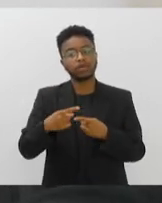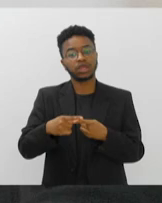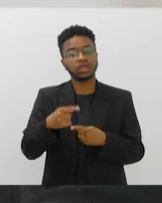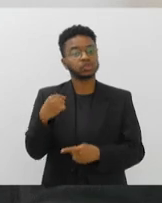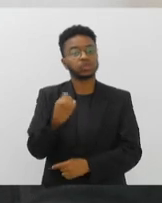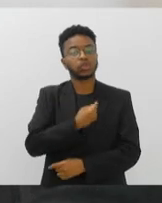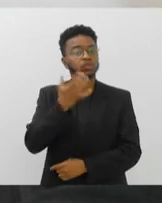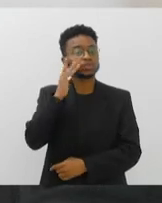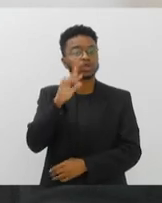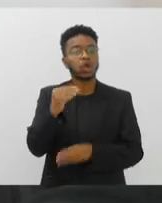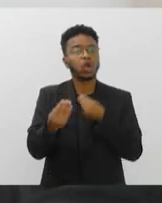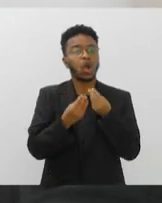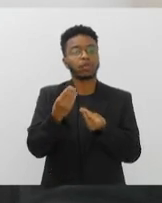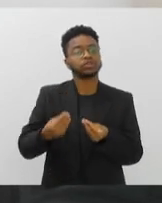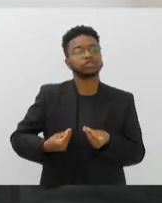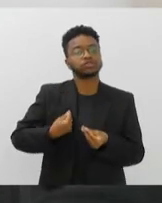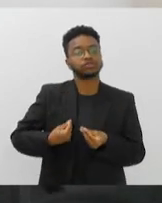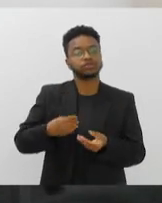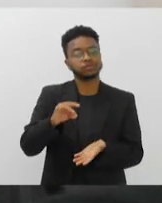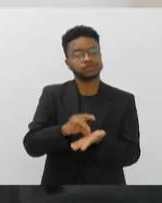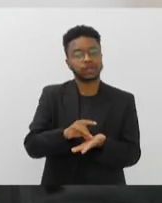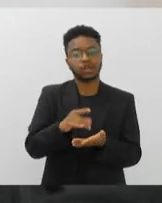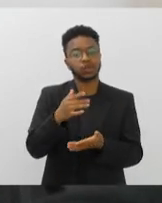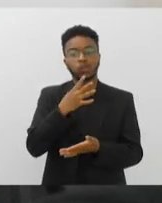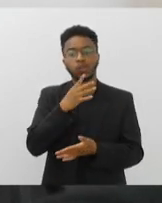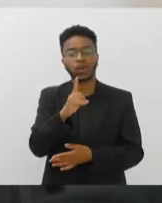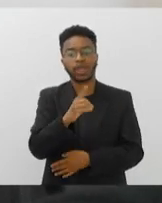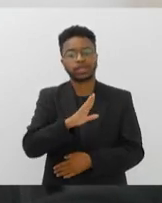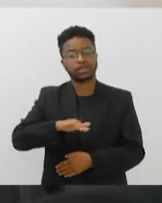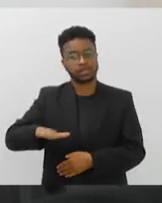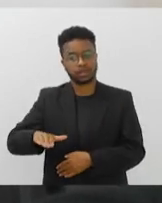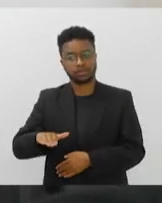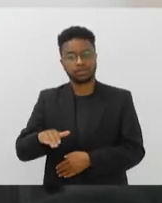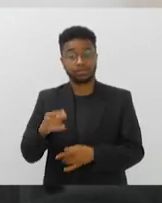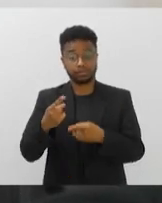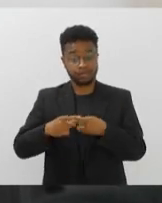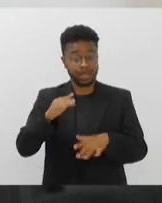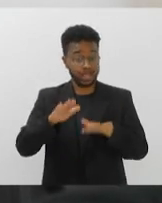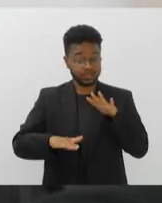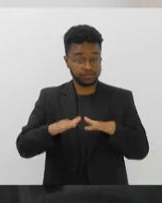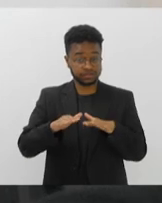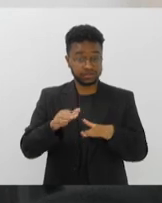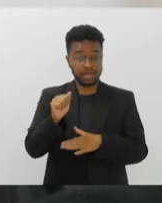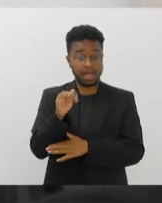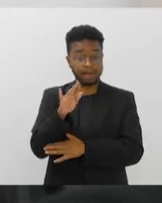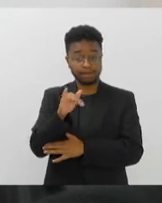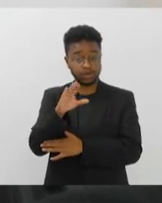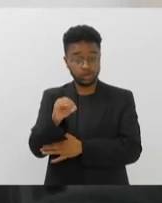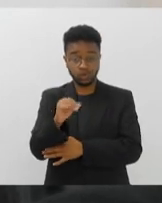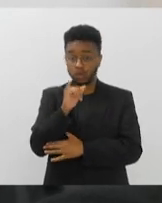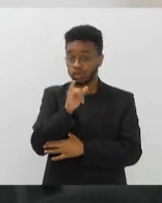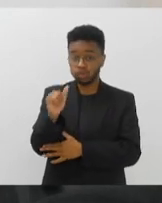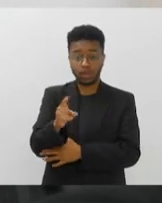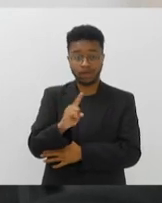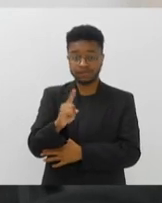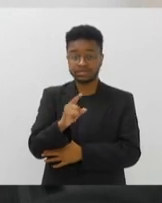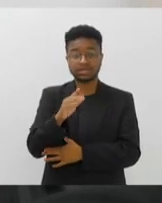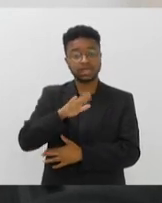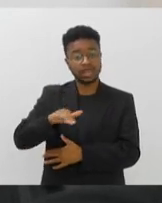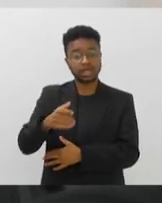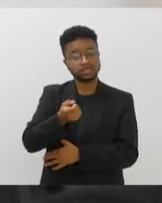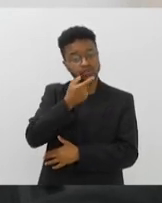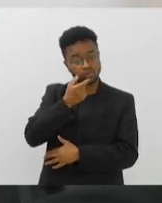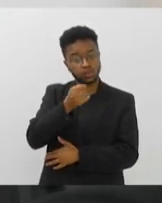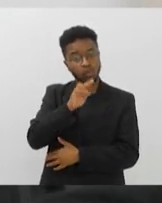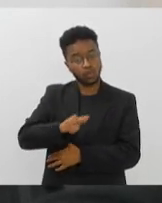realidade não conhece a criança Quando Às vezes o abrigo não informa que aquela criança tomava remédio controlado